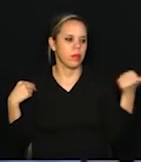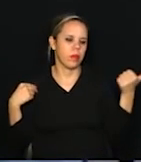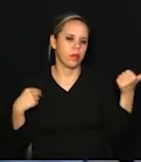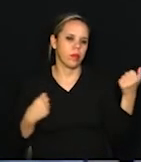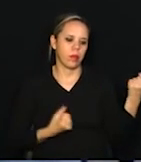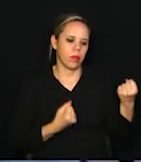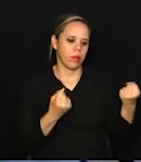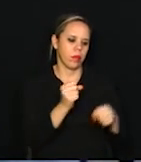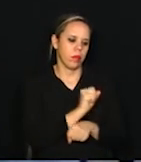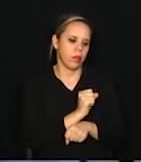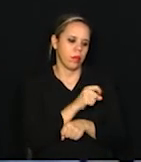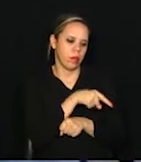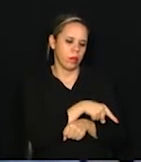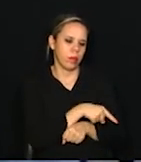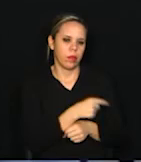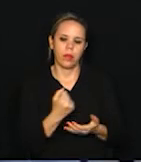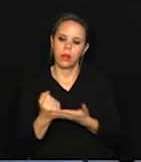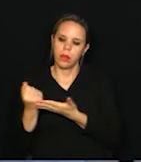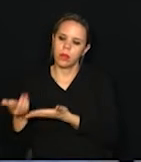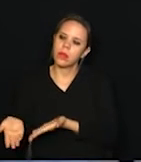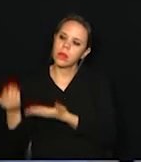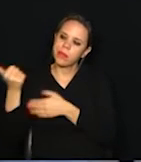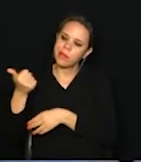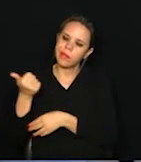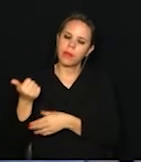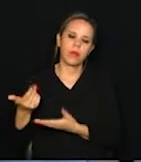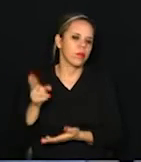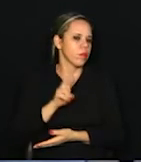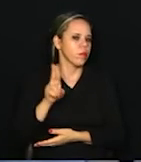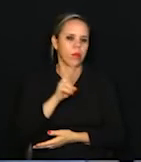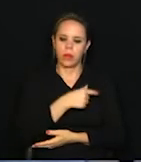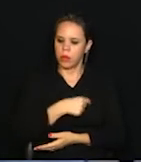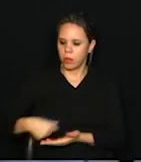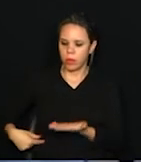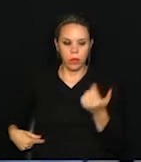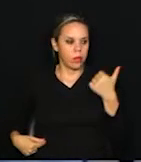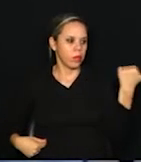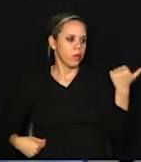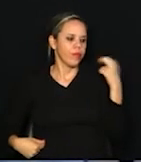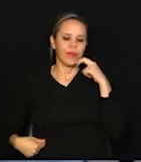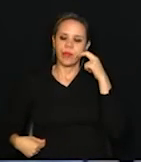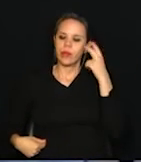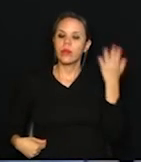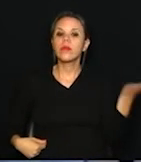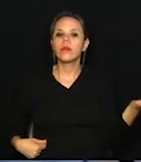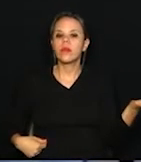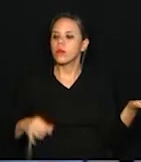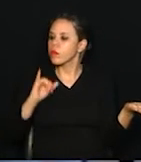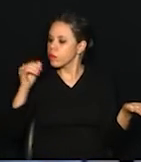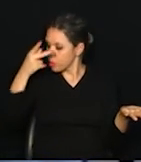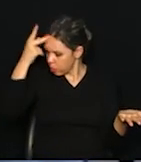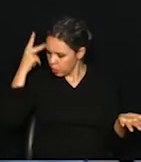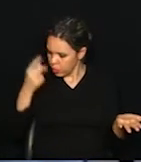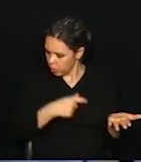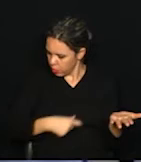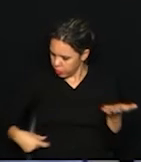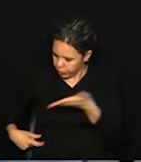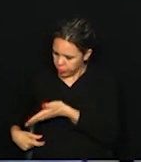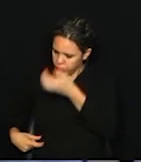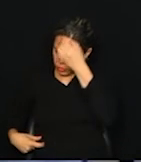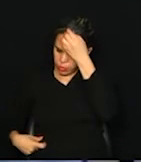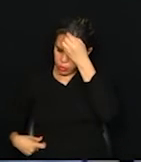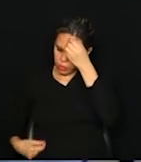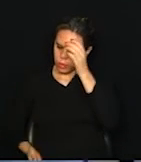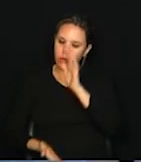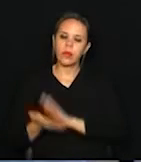está fazendo uma gentileza em te dar uma carona, não usa o cinto e você ficar constrangido e não fazer a pessoa ligar o carro e